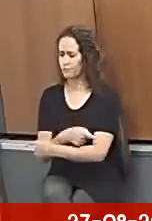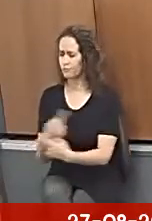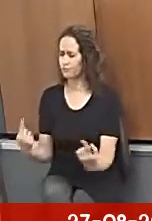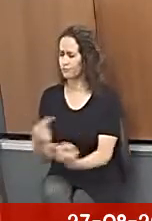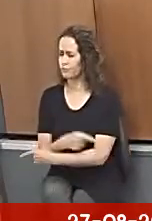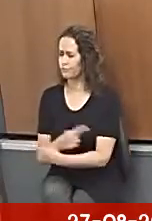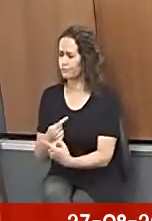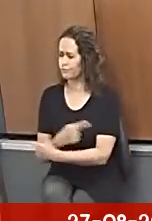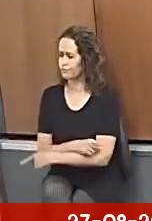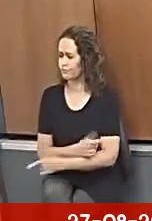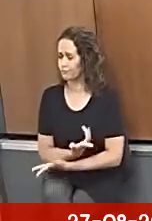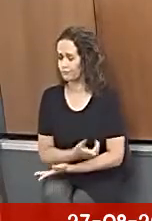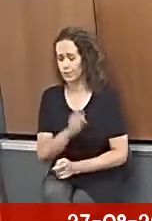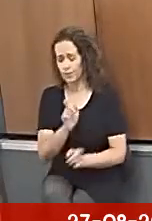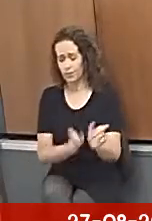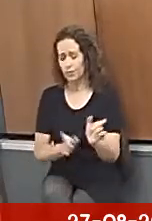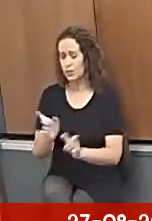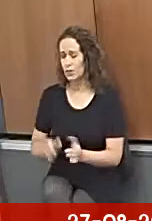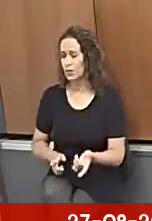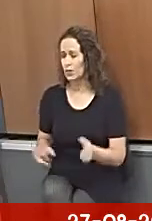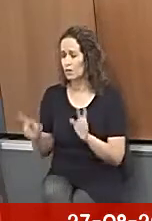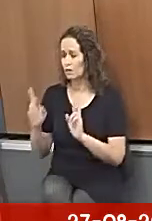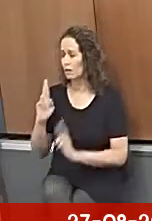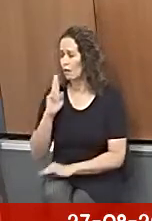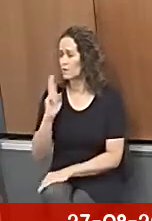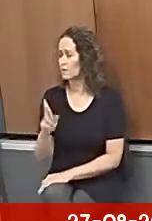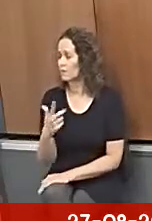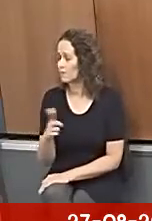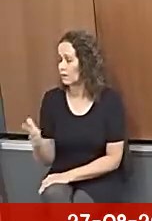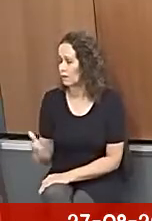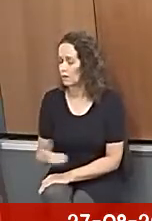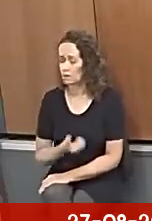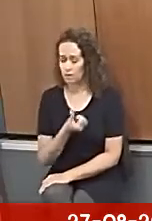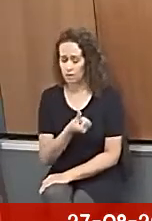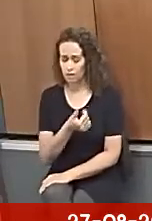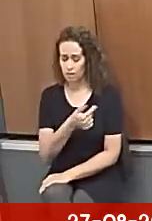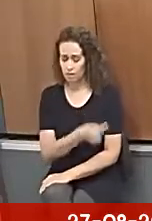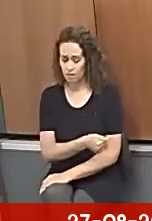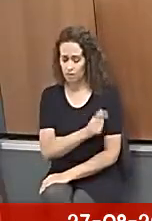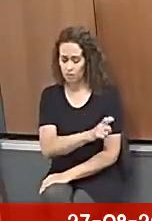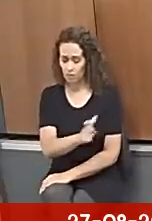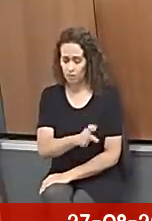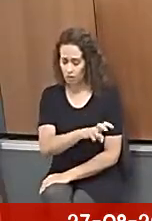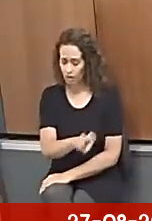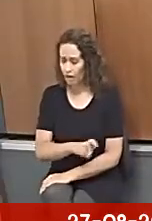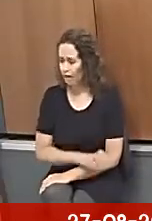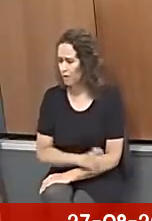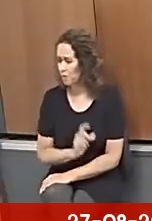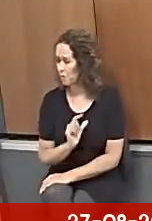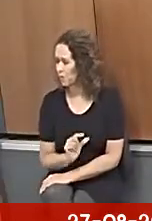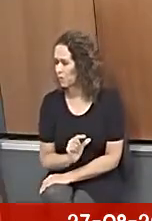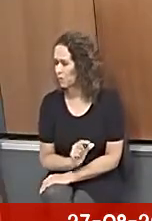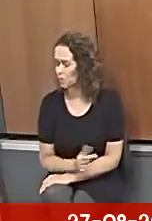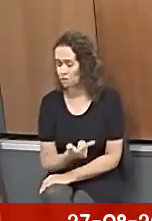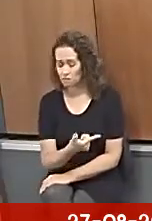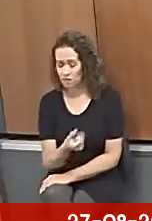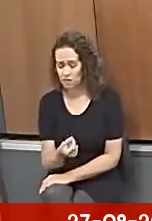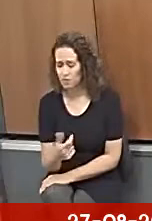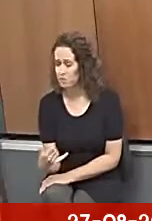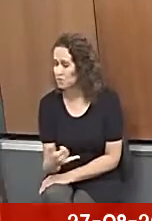fica sem resposta 67 lugares já é pouco agora vinte lugares é